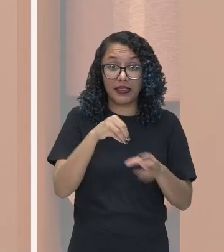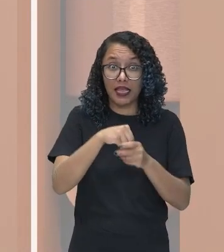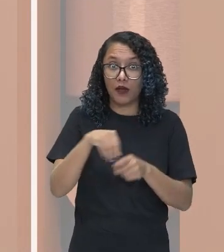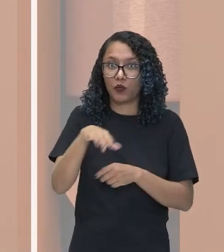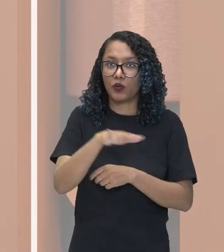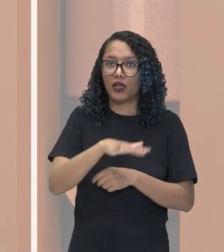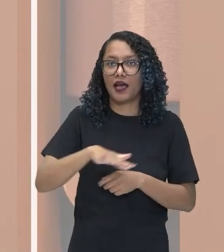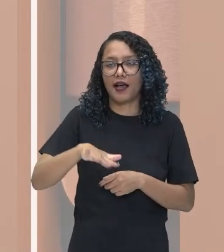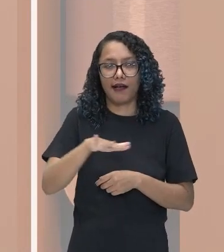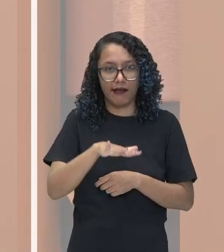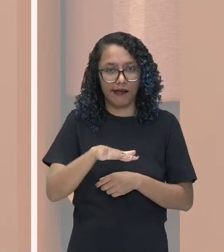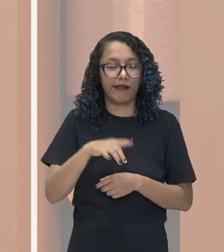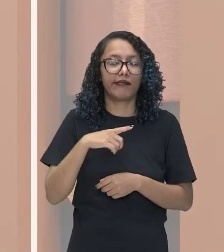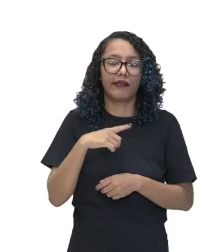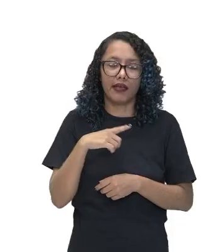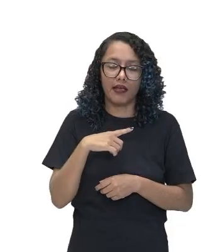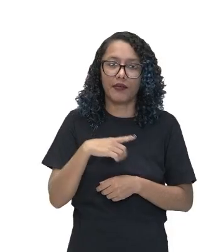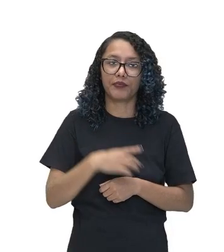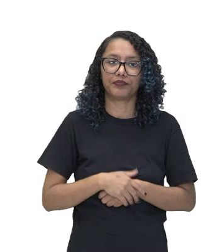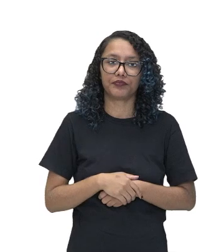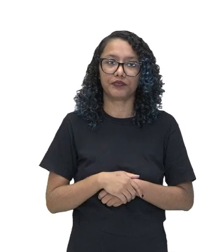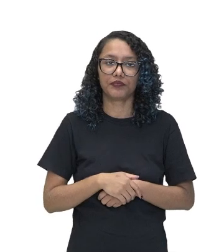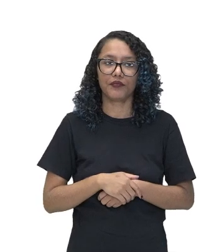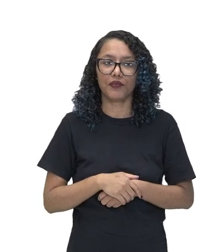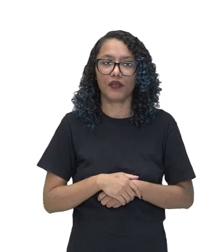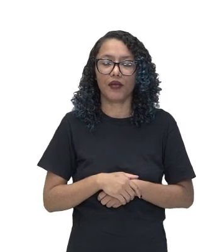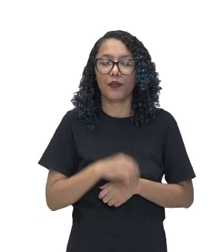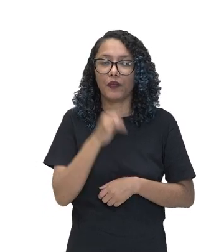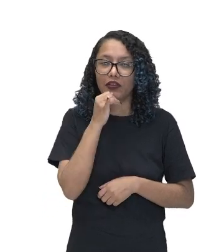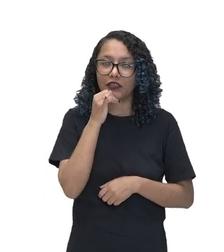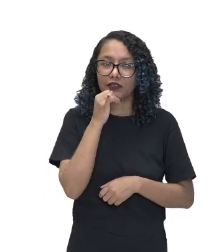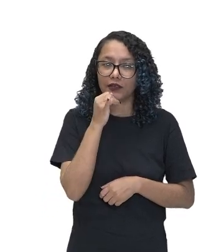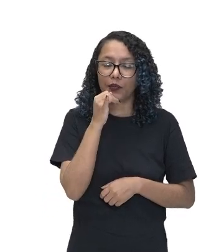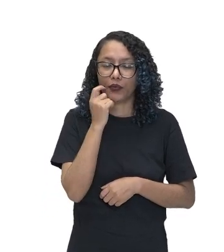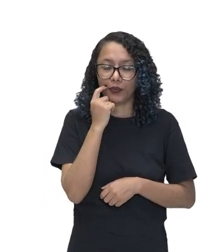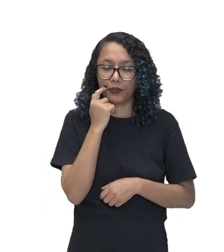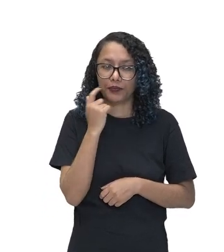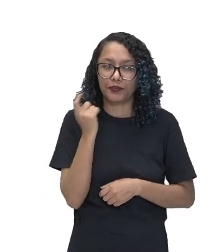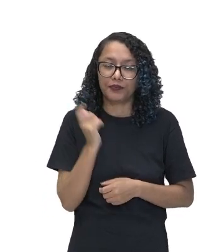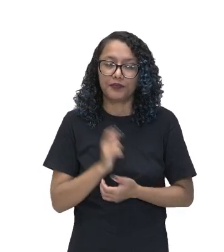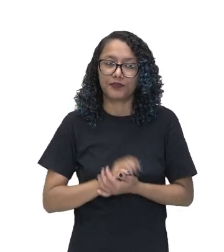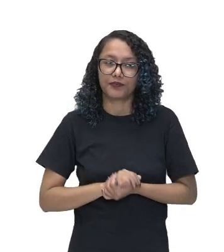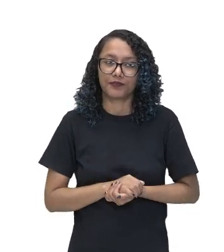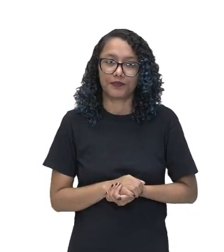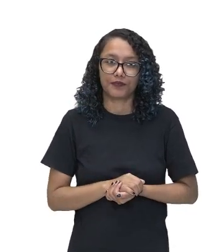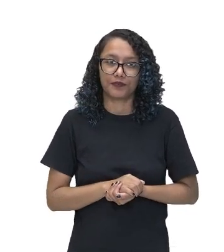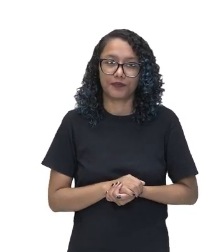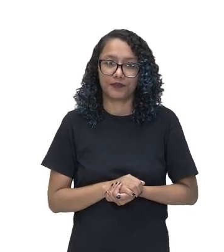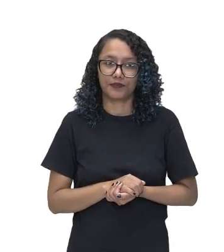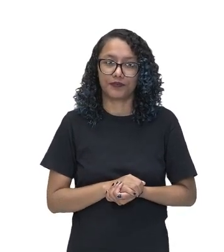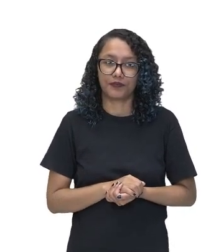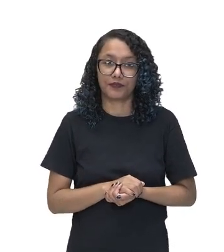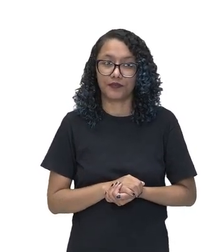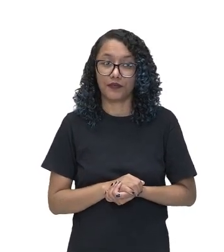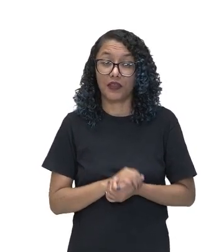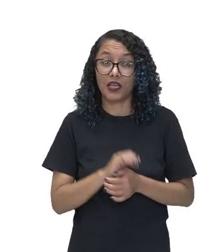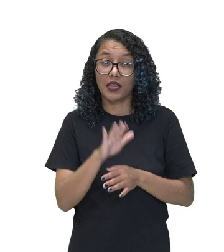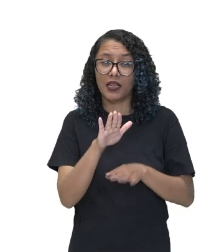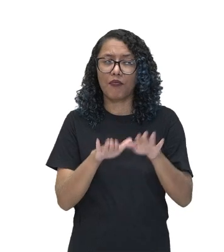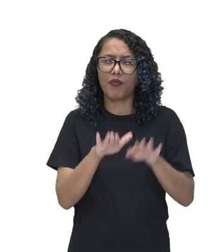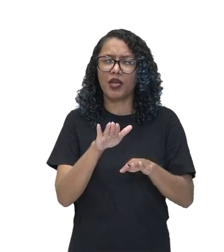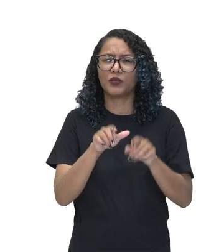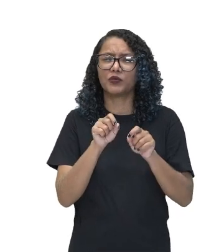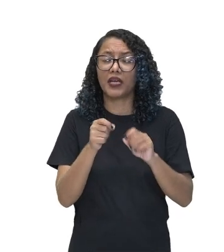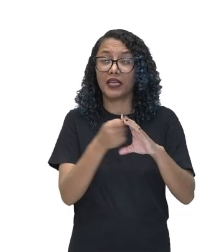da América Latina. Então, essa subdivisão dessas áreas, elas vão ser diferenciadas com base nas